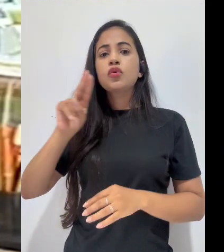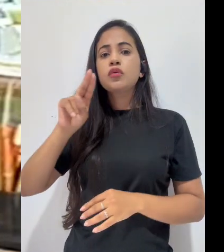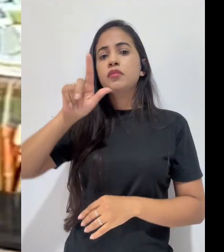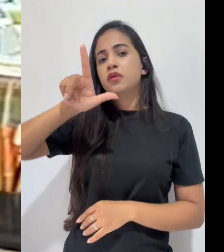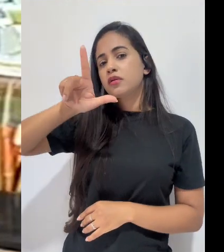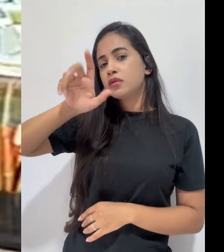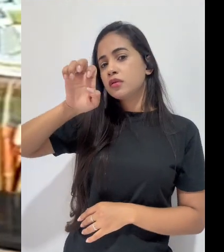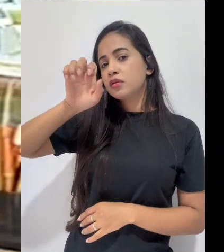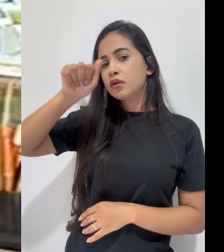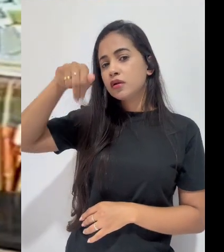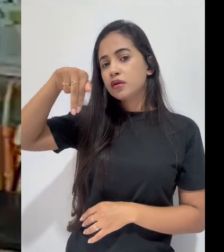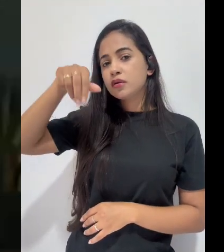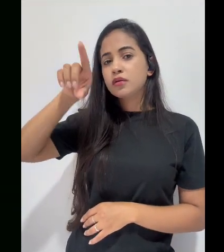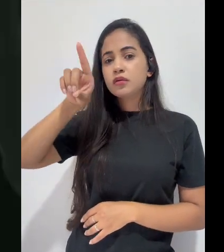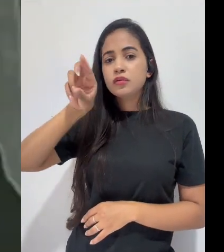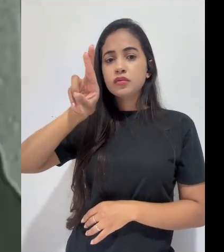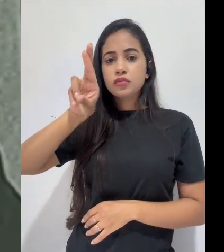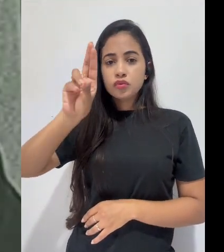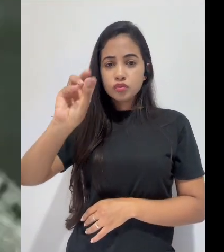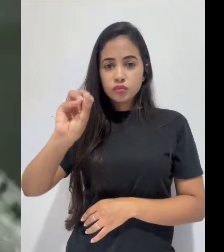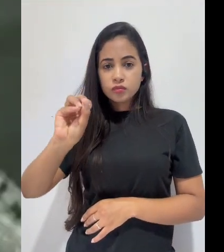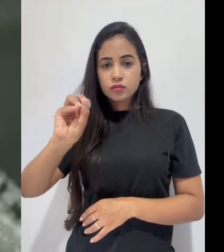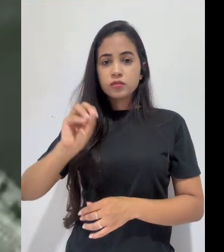era um engenheiro de nome Leandro.